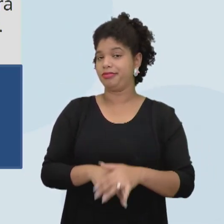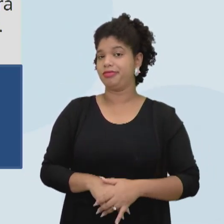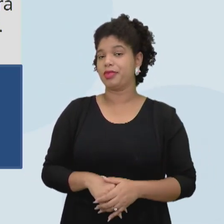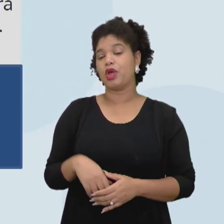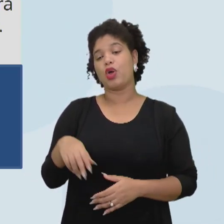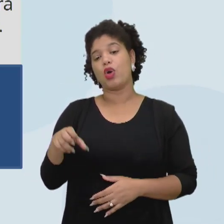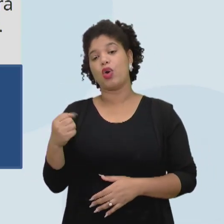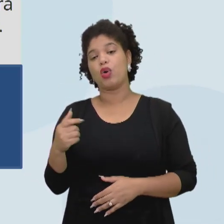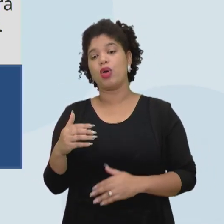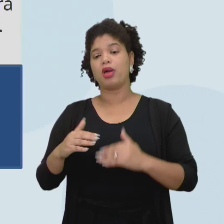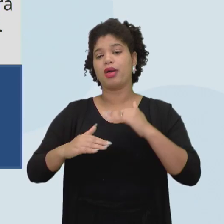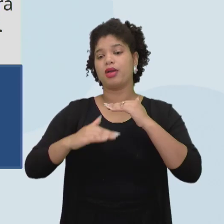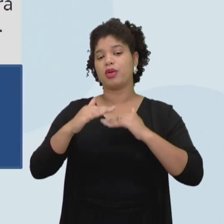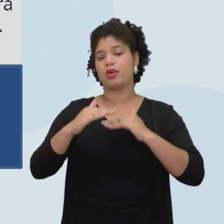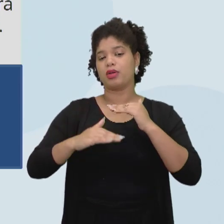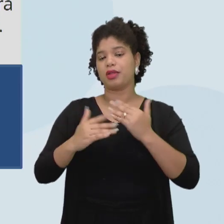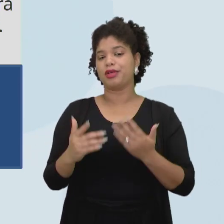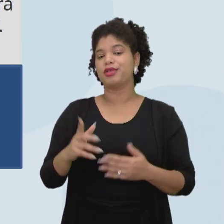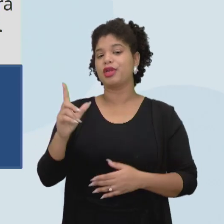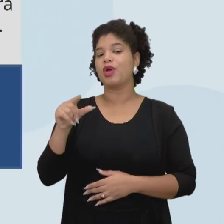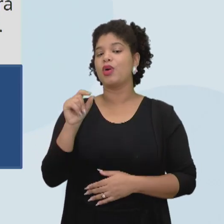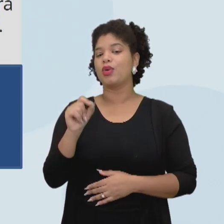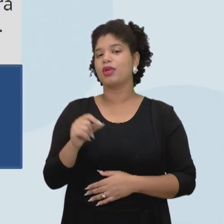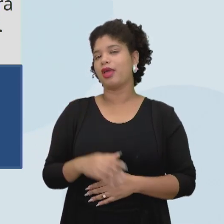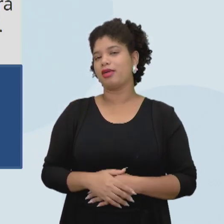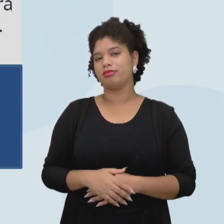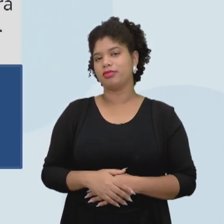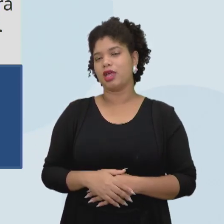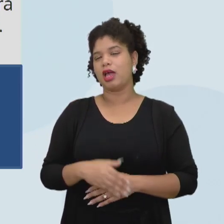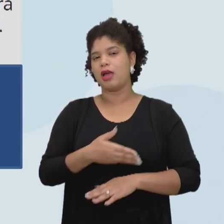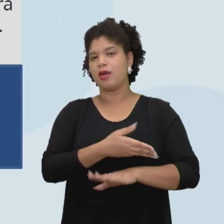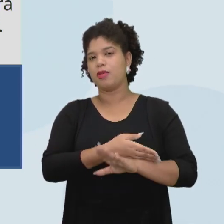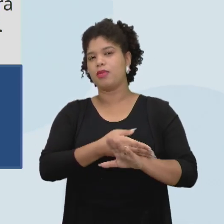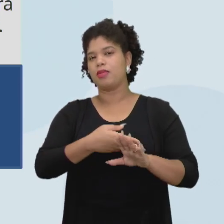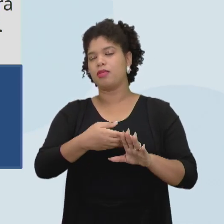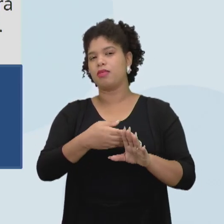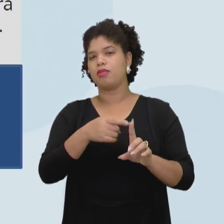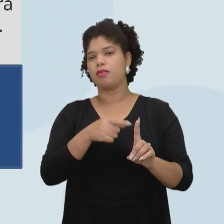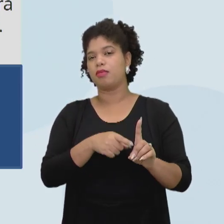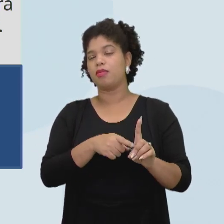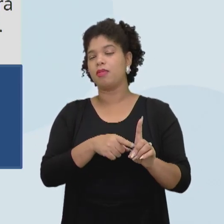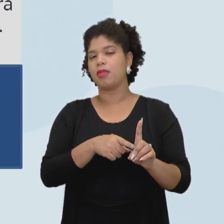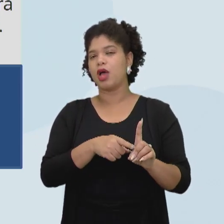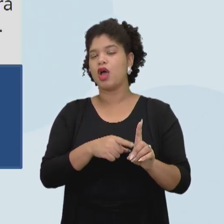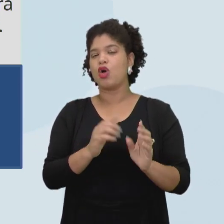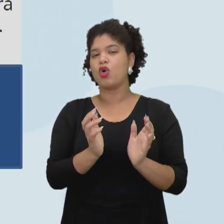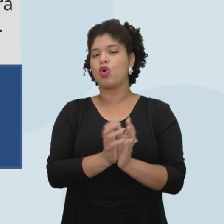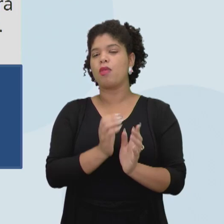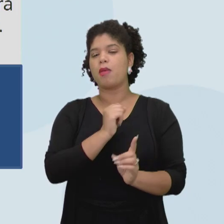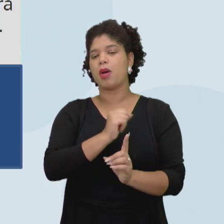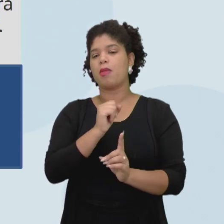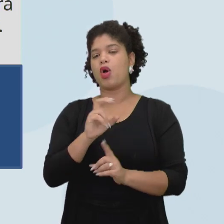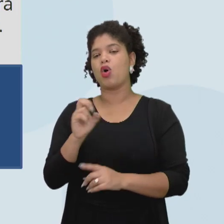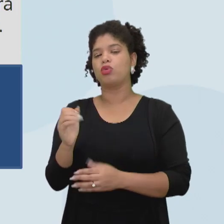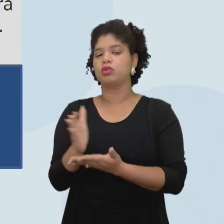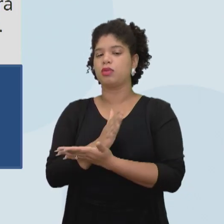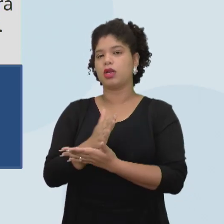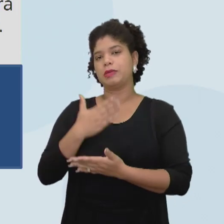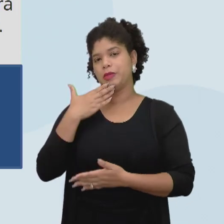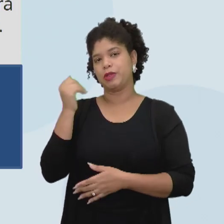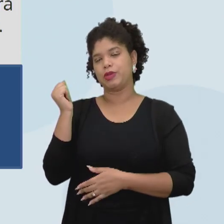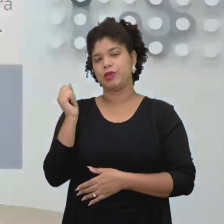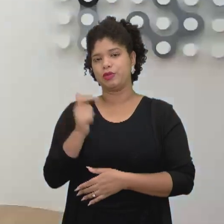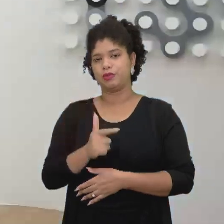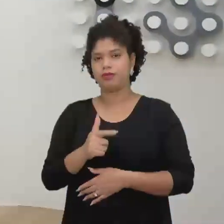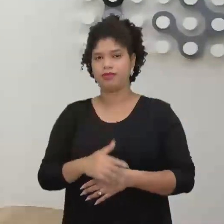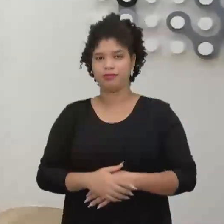da igualdade, o que no final significará o suicídio da raça branca, ou tomamos o curso da segregação. Ou seja,